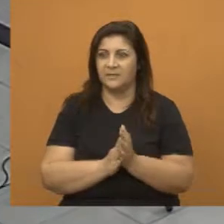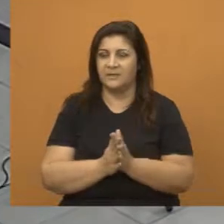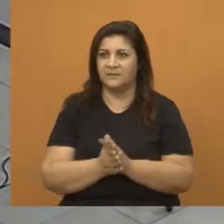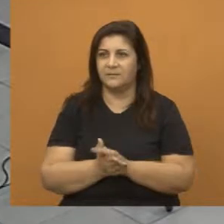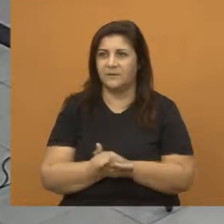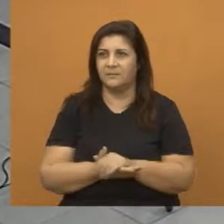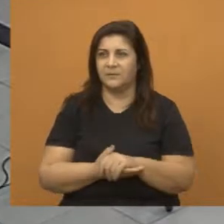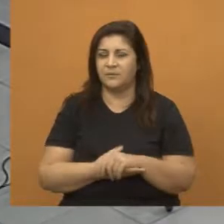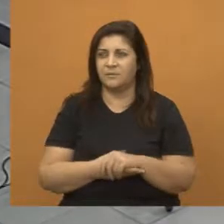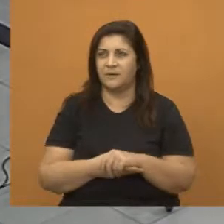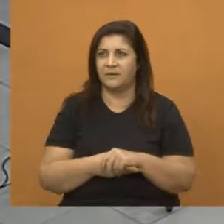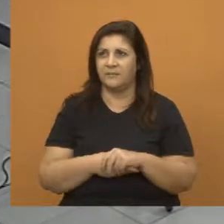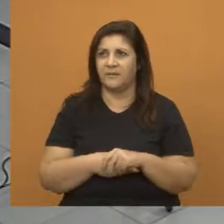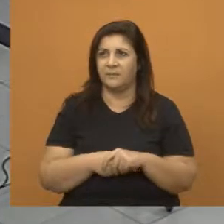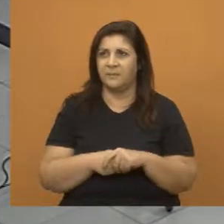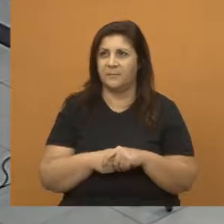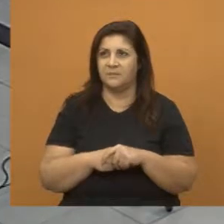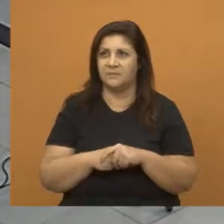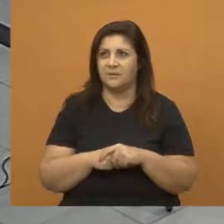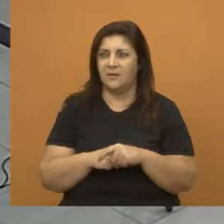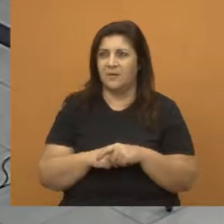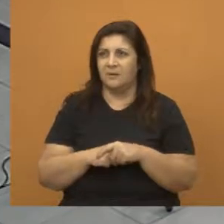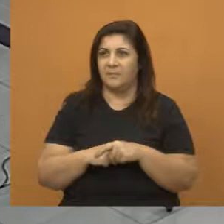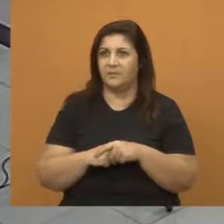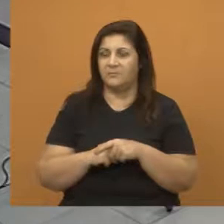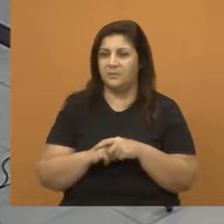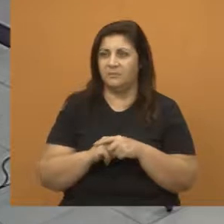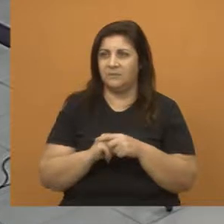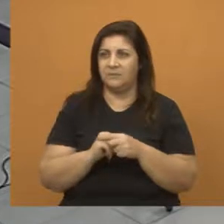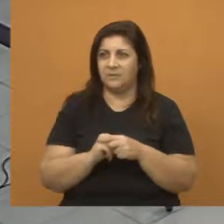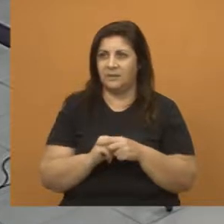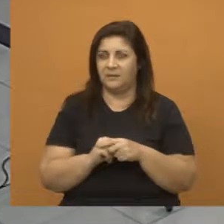só salientando uma breve apresentação